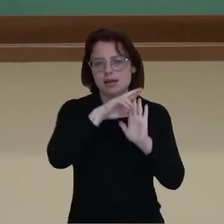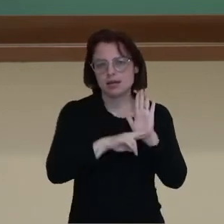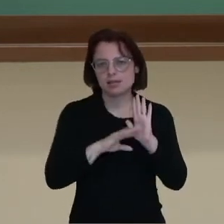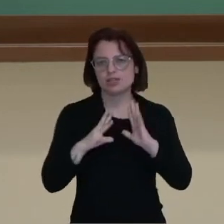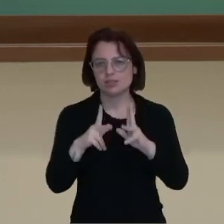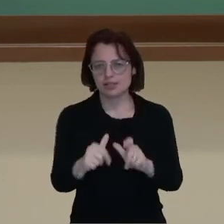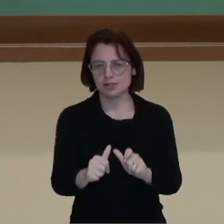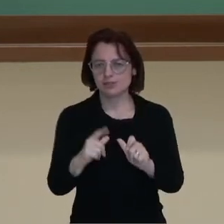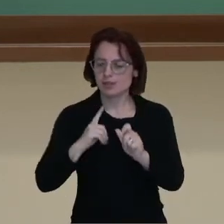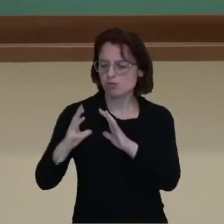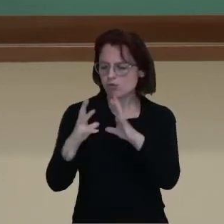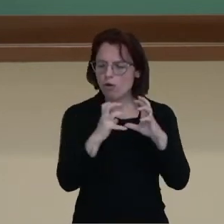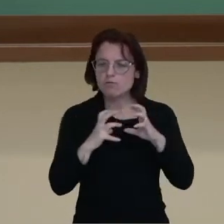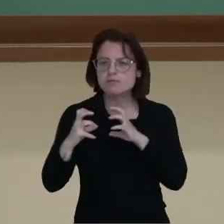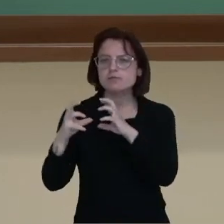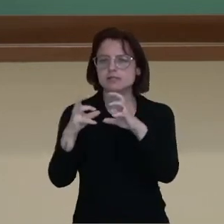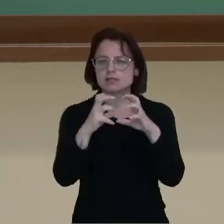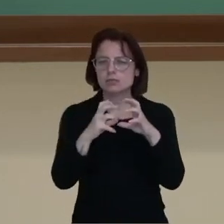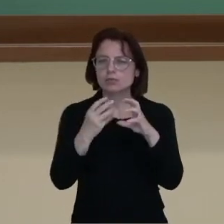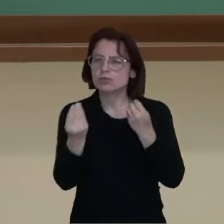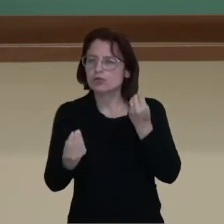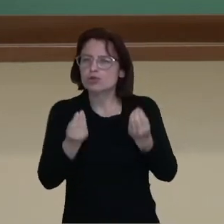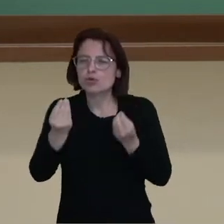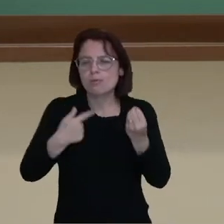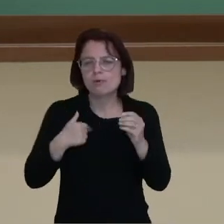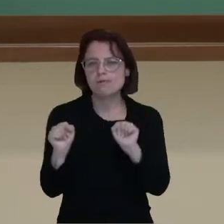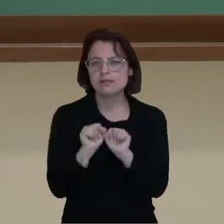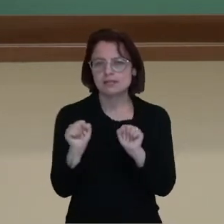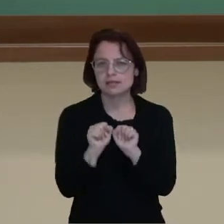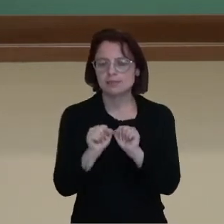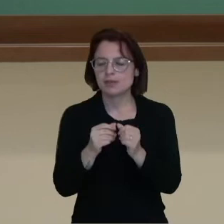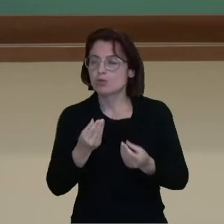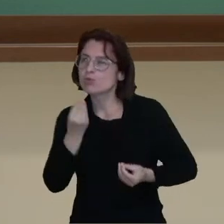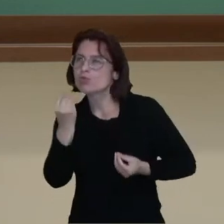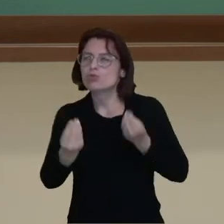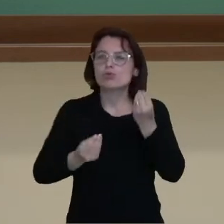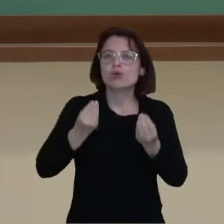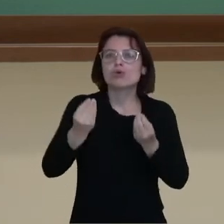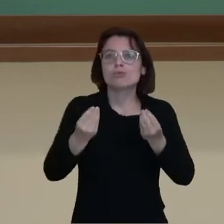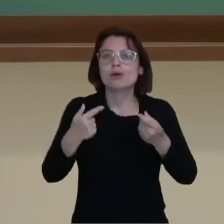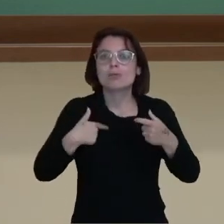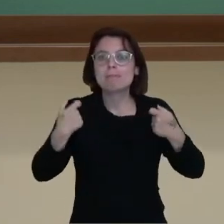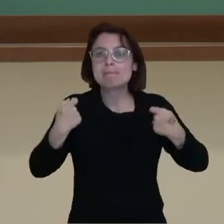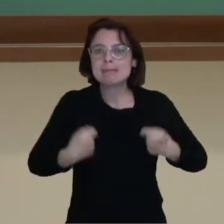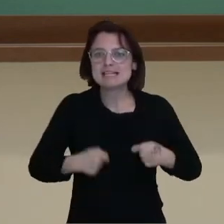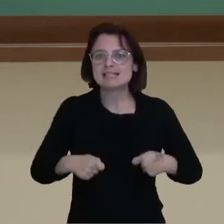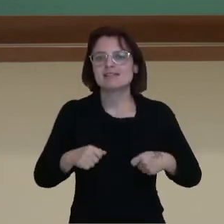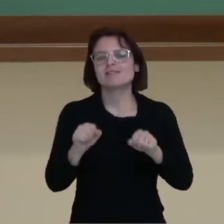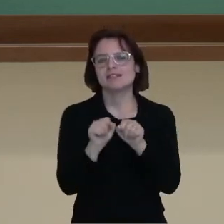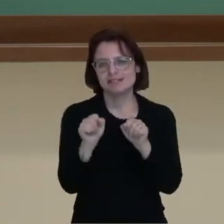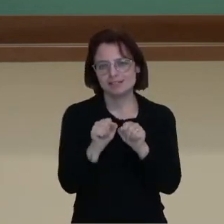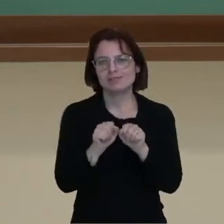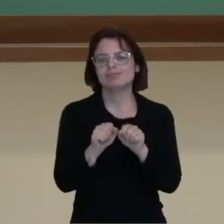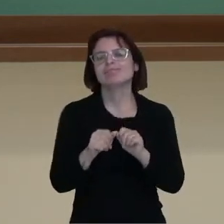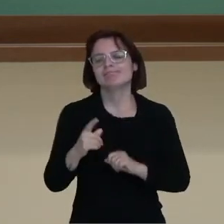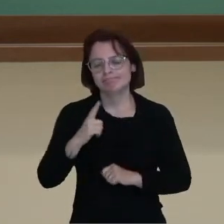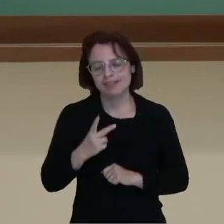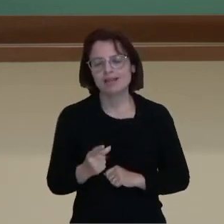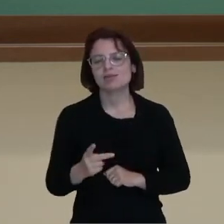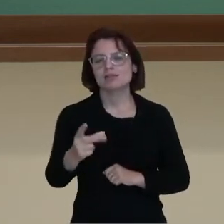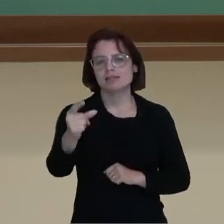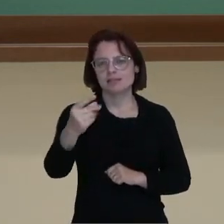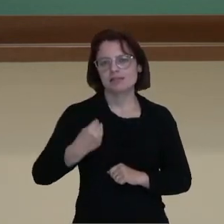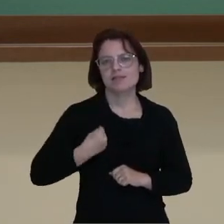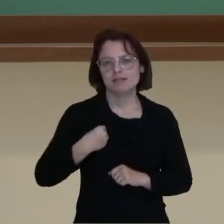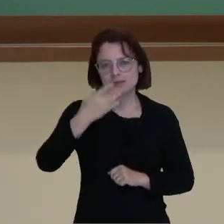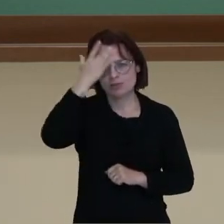Esse conflito entre como eu vou agir e como eu deveria agir é constante na